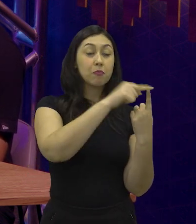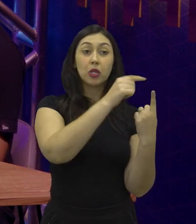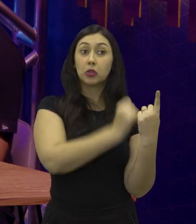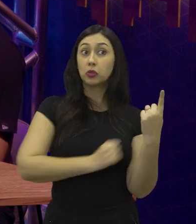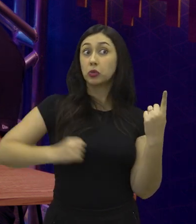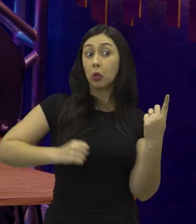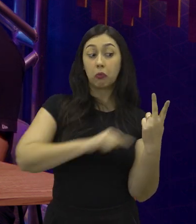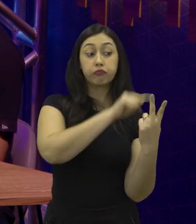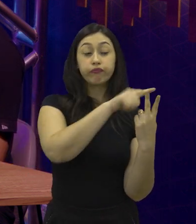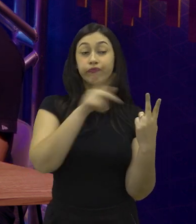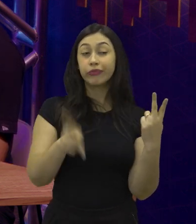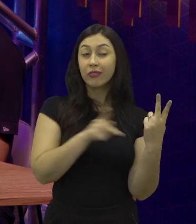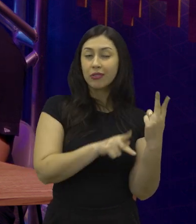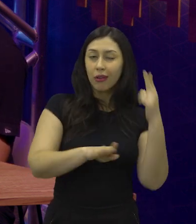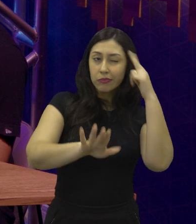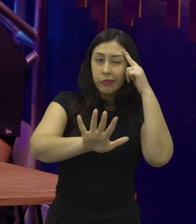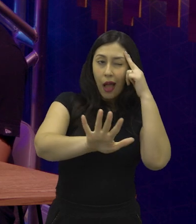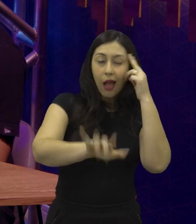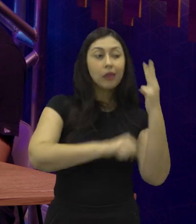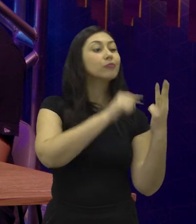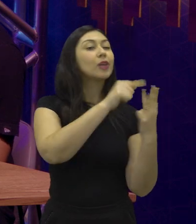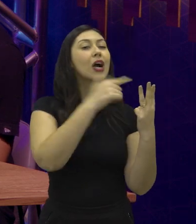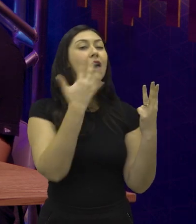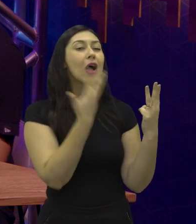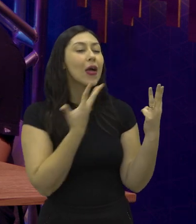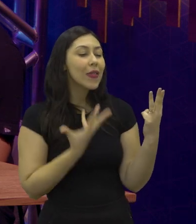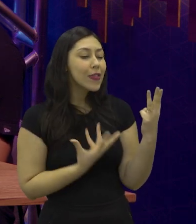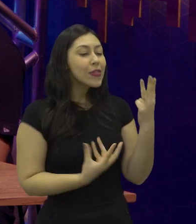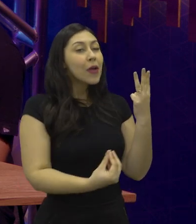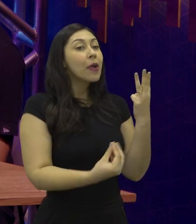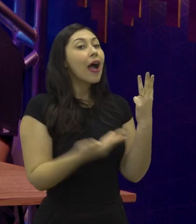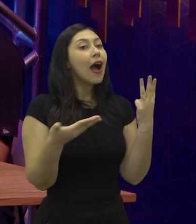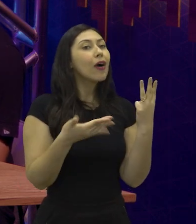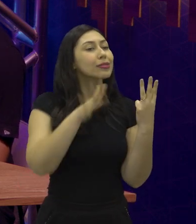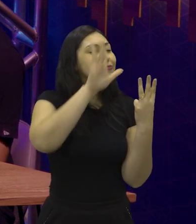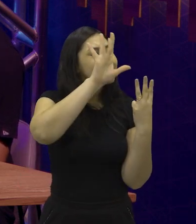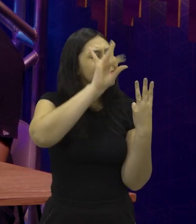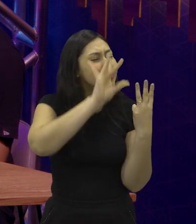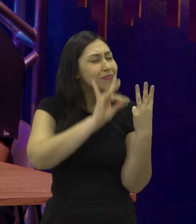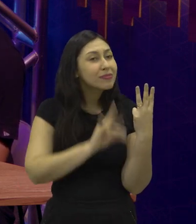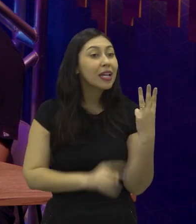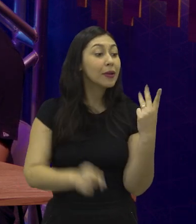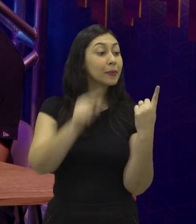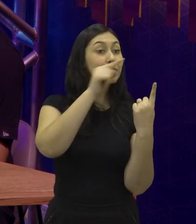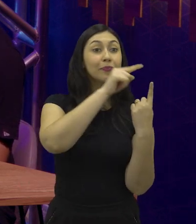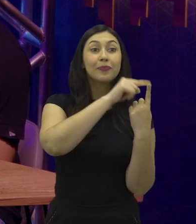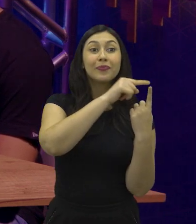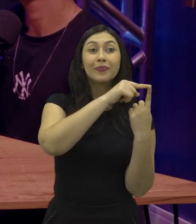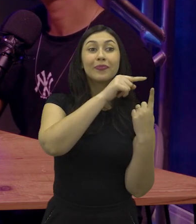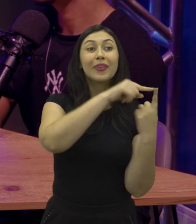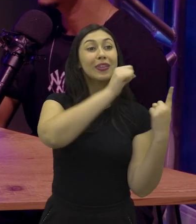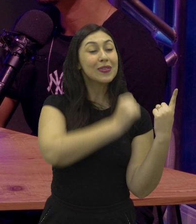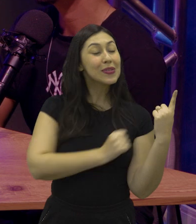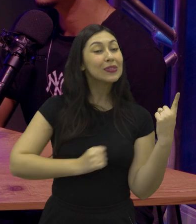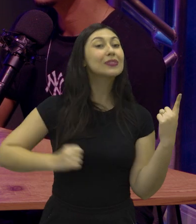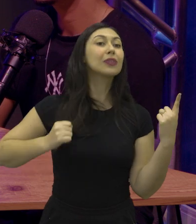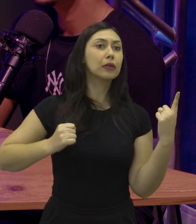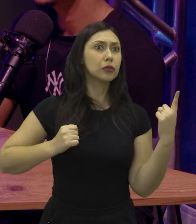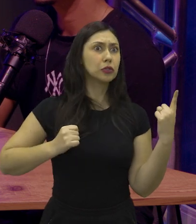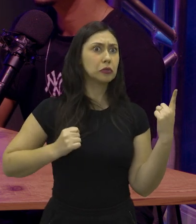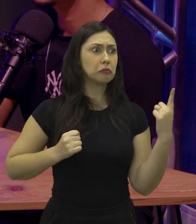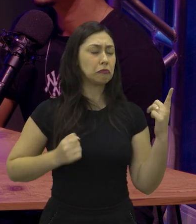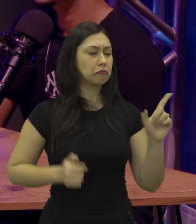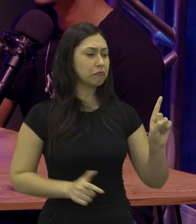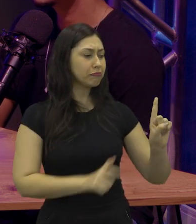de Sócrates, falou do professor Xavier, falou do Dumbledore. Vamos falar deles agora com mais cuidado. Começando por Sócrates, né, que é uma